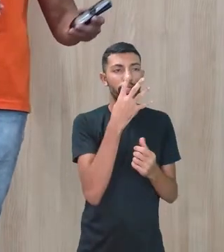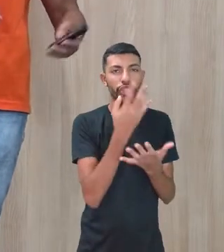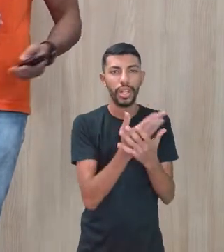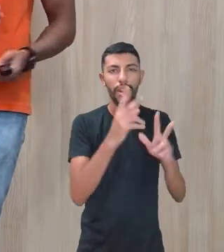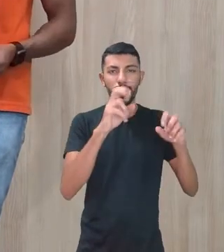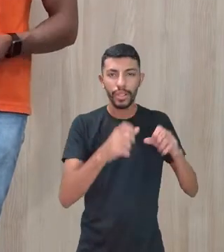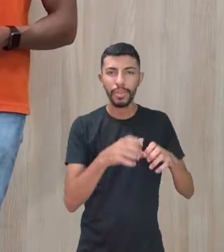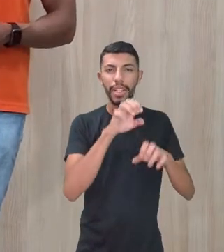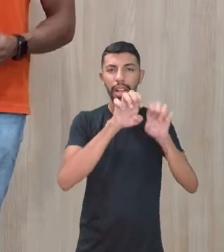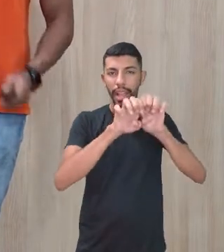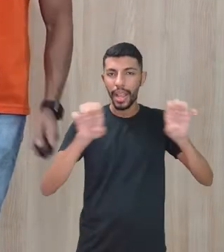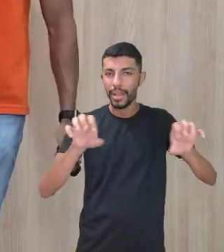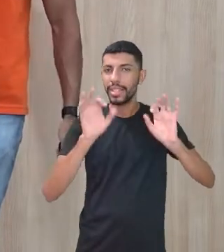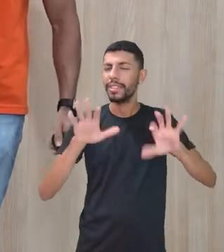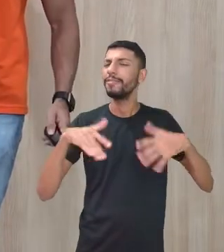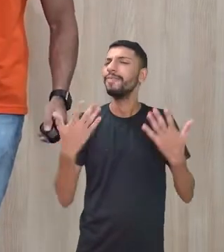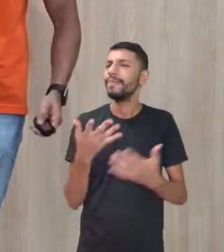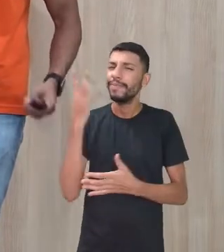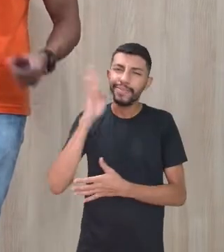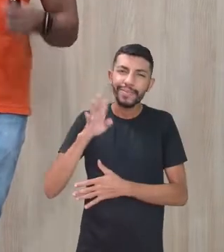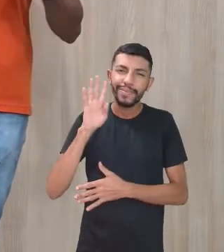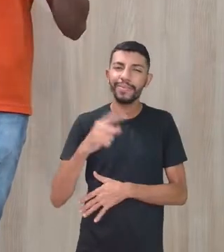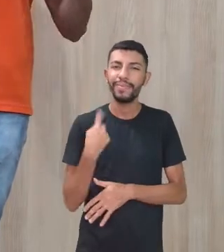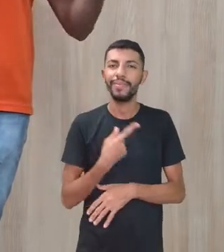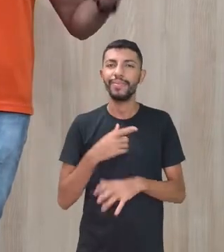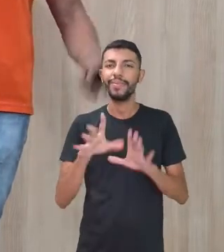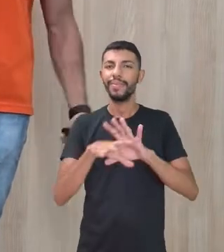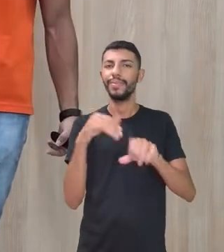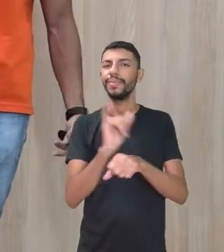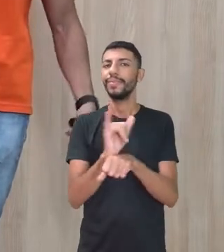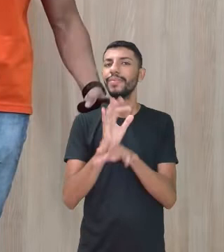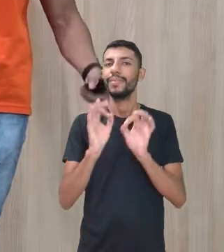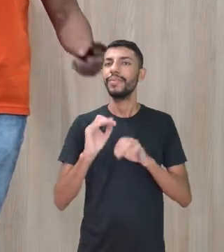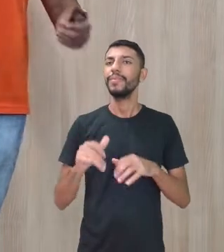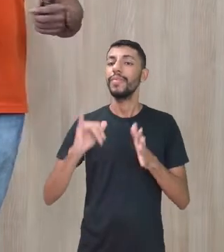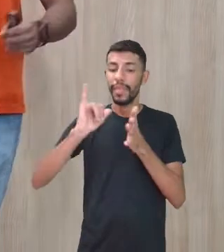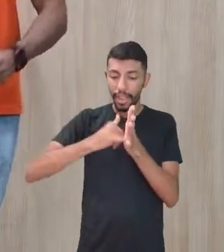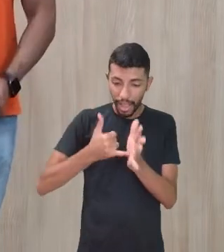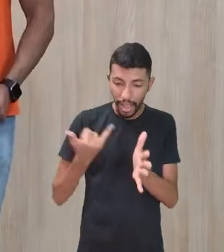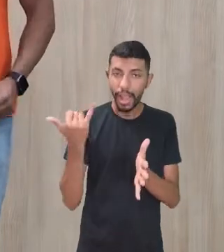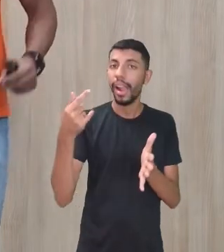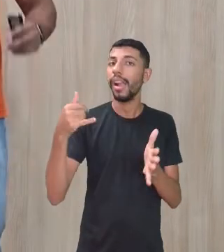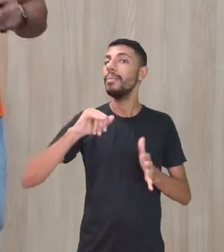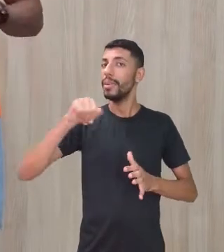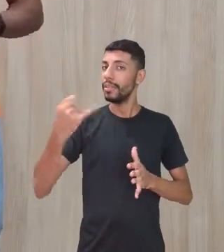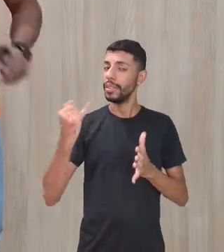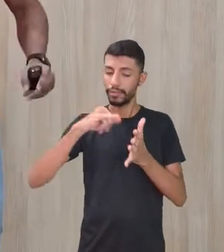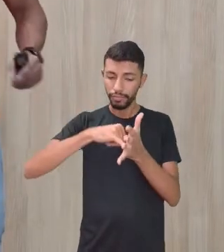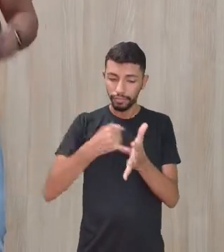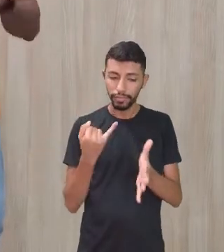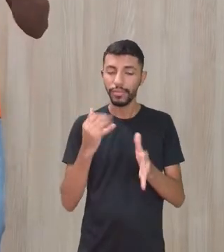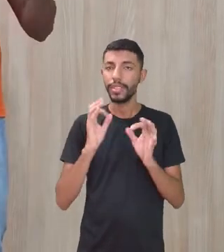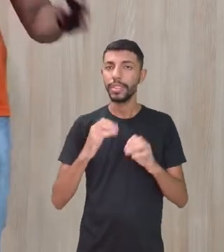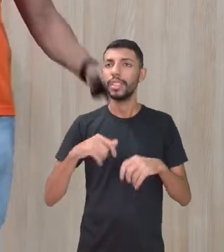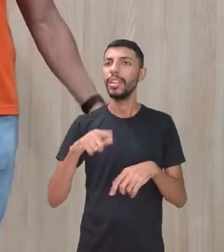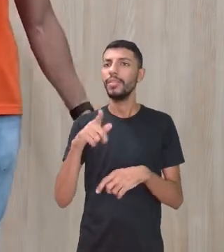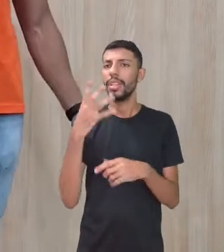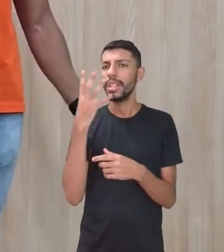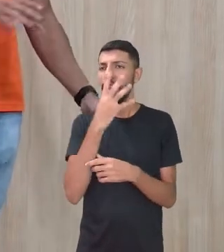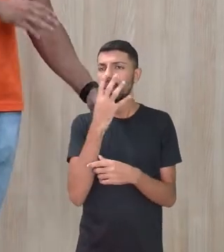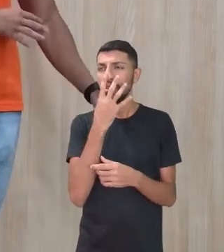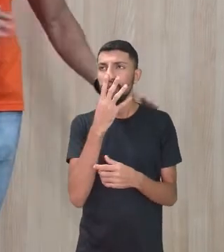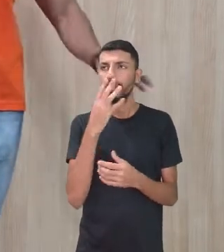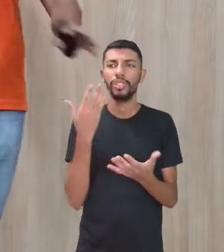equação, tá bom? Então, é muito massa o nosso canal no YouTube. Não deixe de se inscrever, você assiste a aula na hora que você quiser,